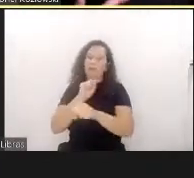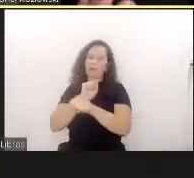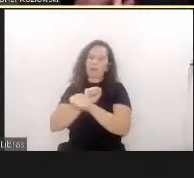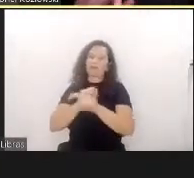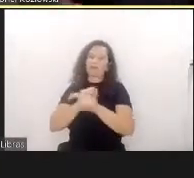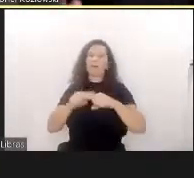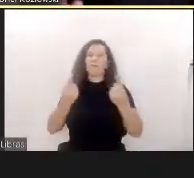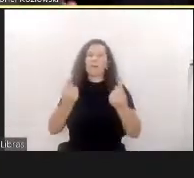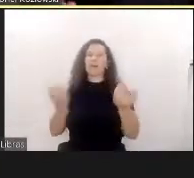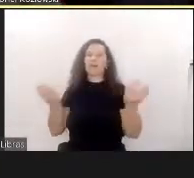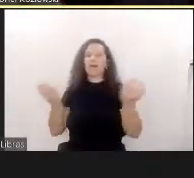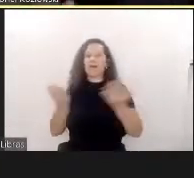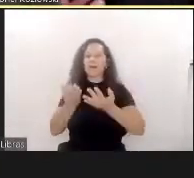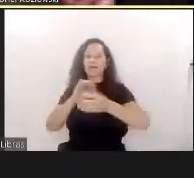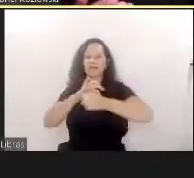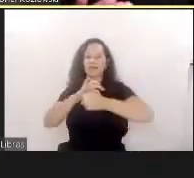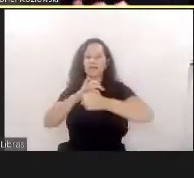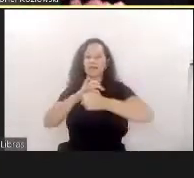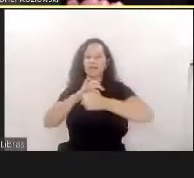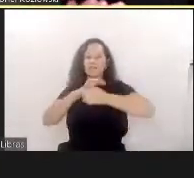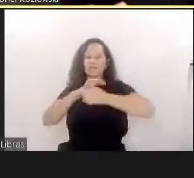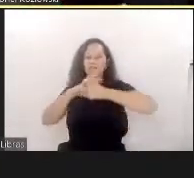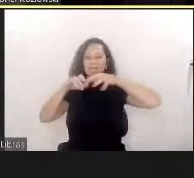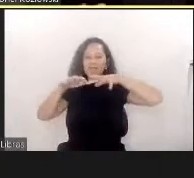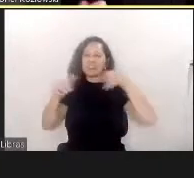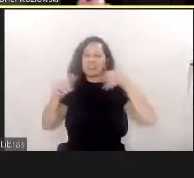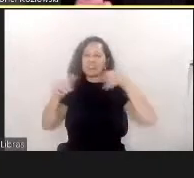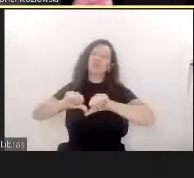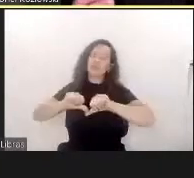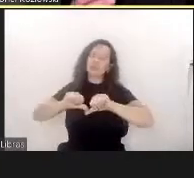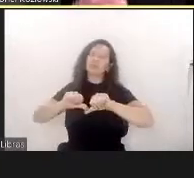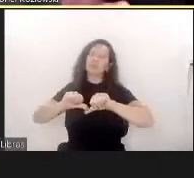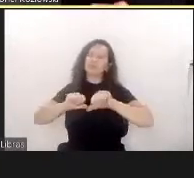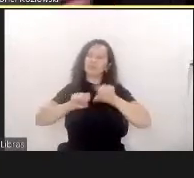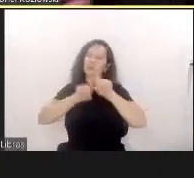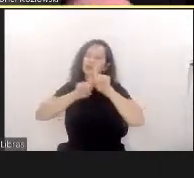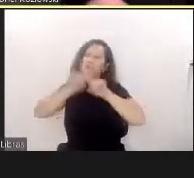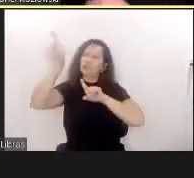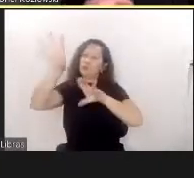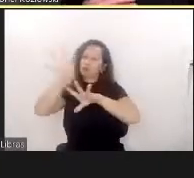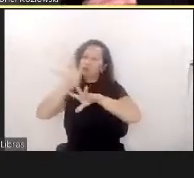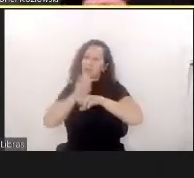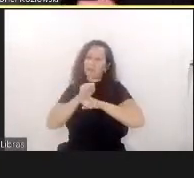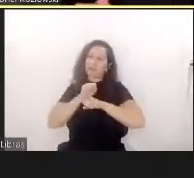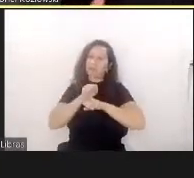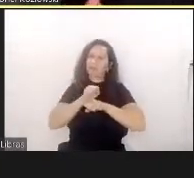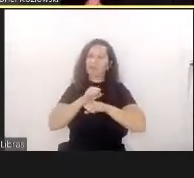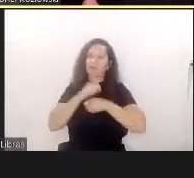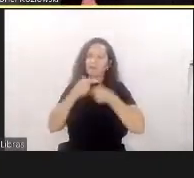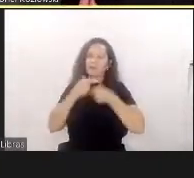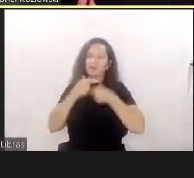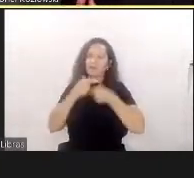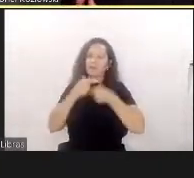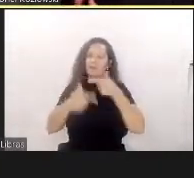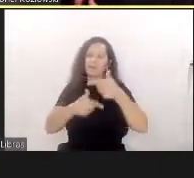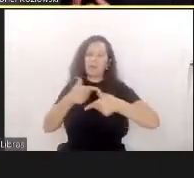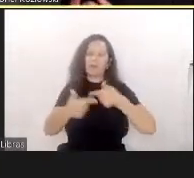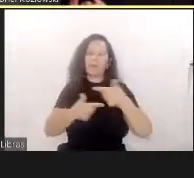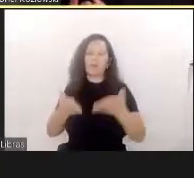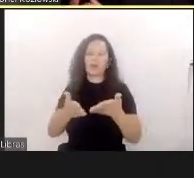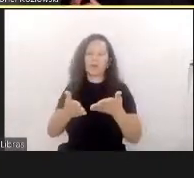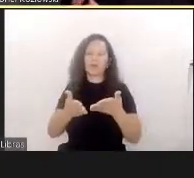que nunca. Então, a segundo módulo do trabalho está dando foco na questão da Amazônia, em chegar